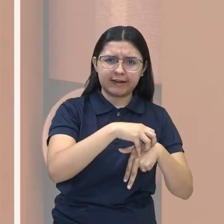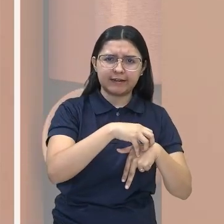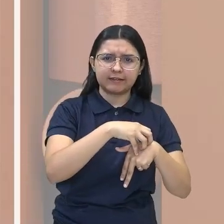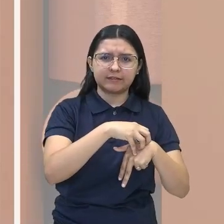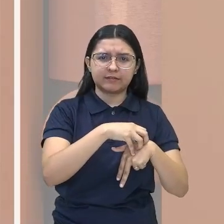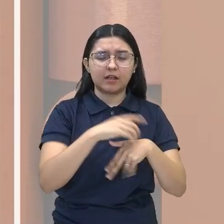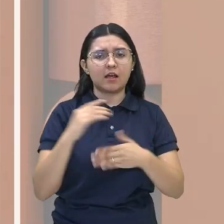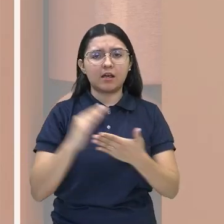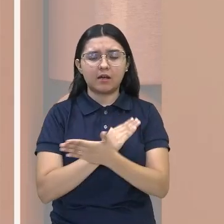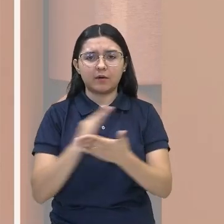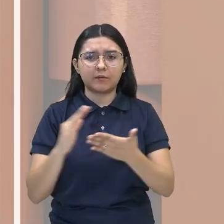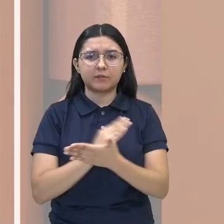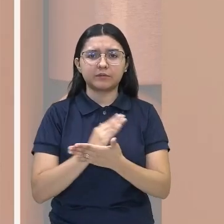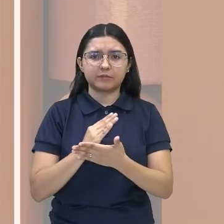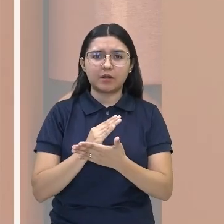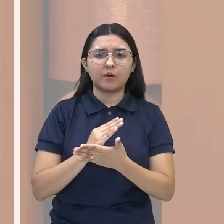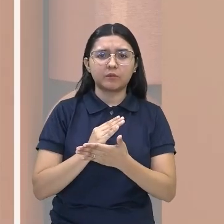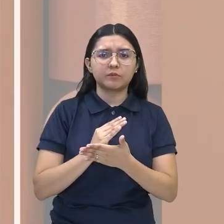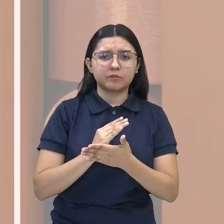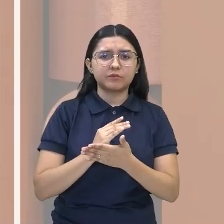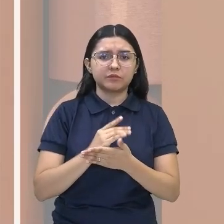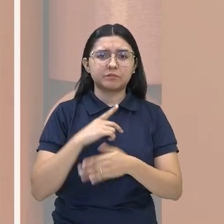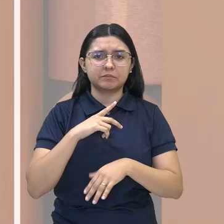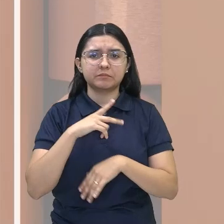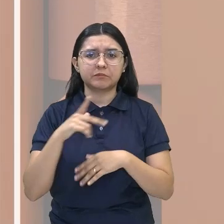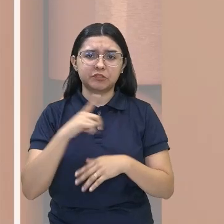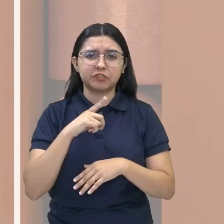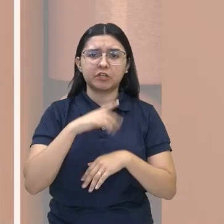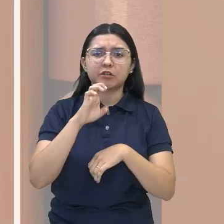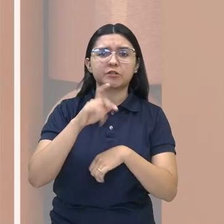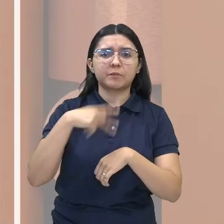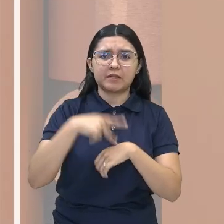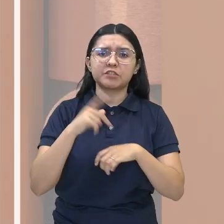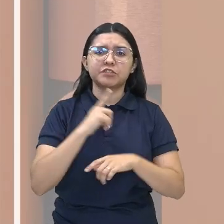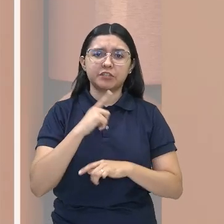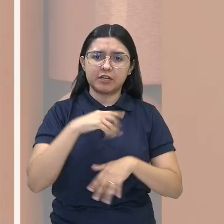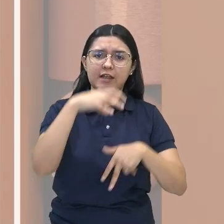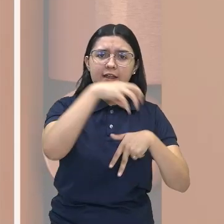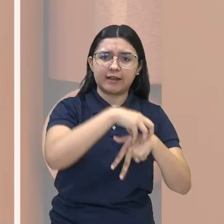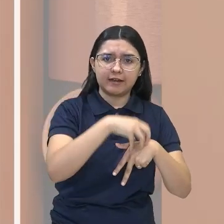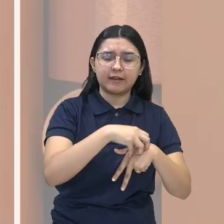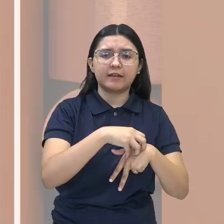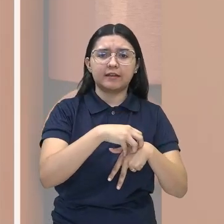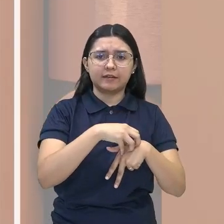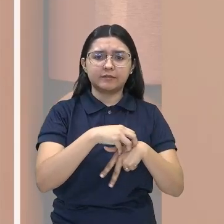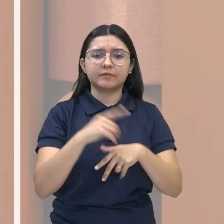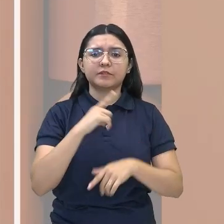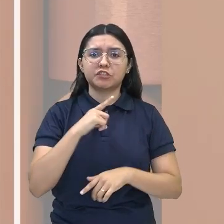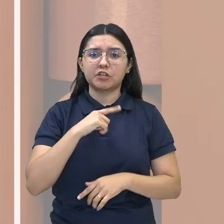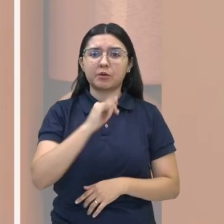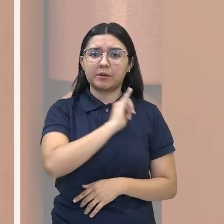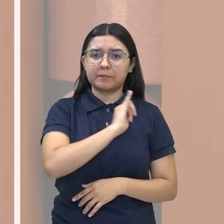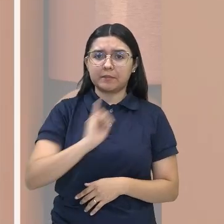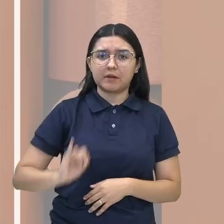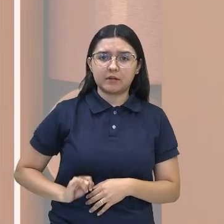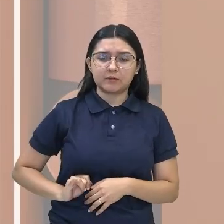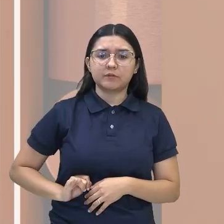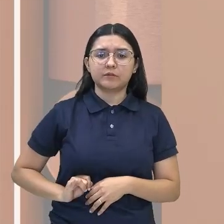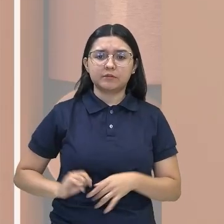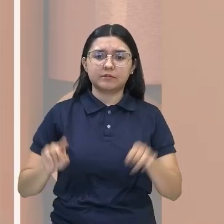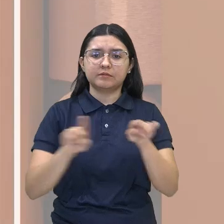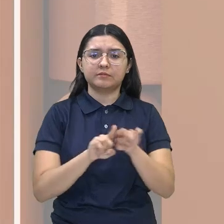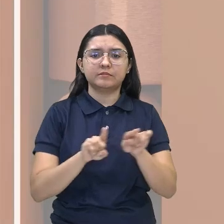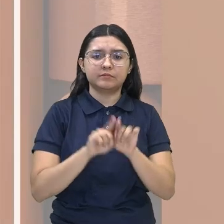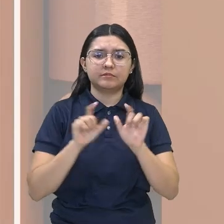Em alguns estados, sim, tá, gente? Existia o rei. Existia, inclusive, o imperador do chamado Sacro